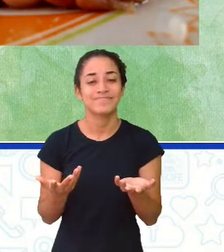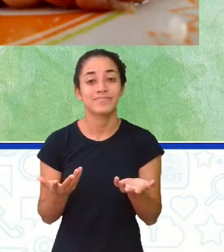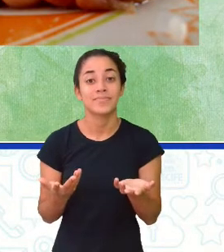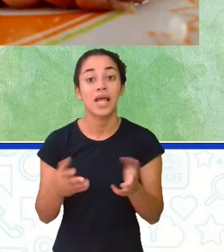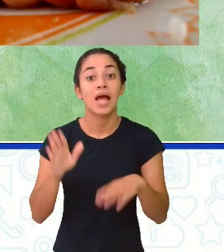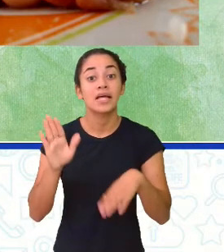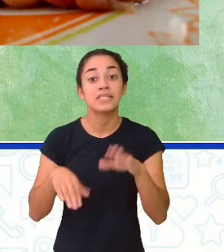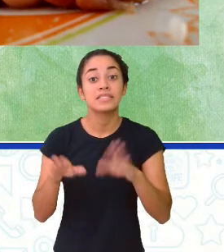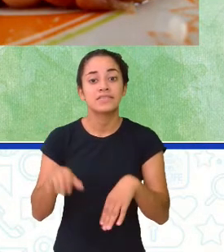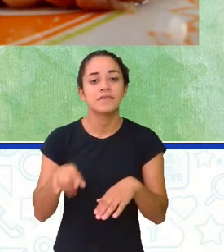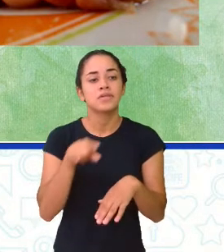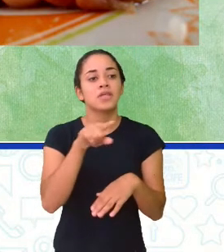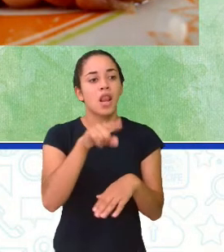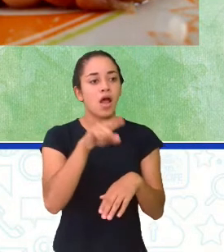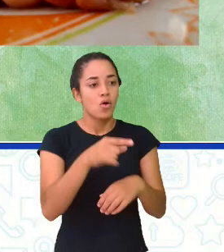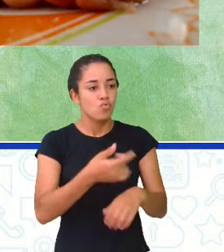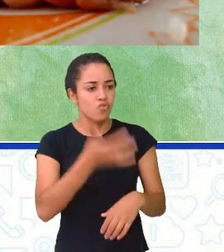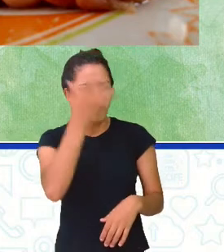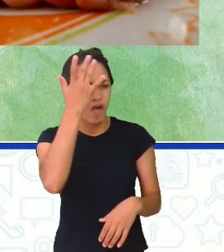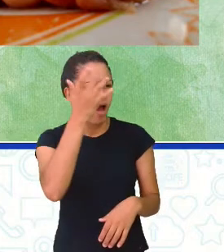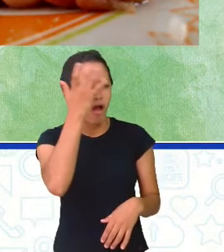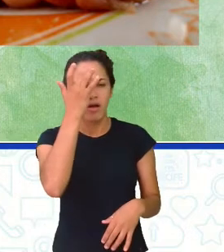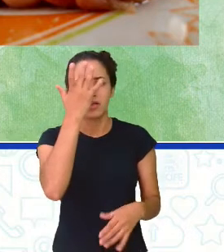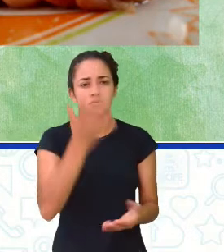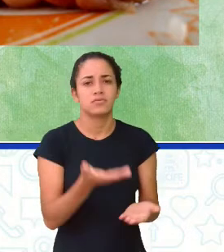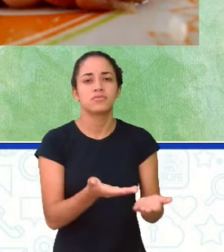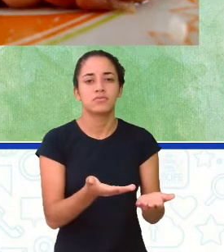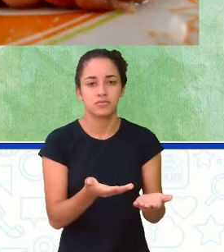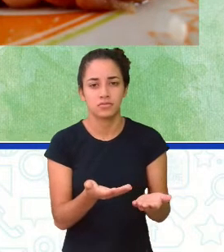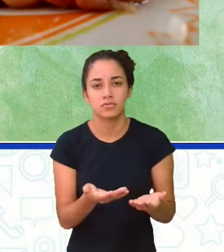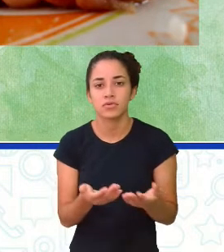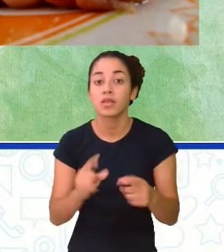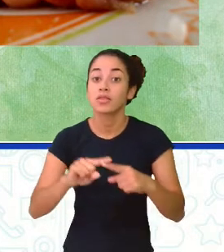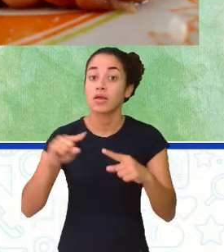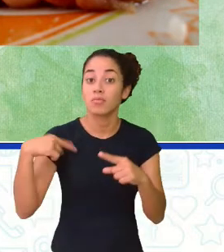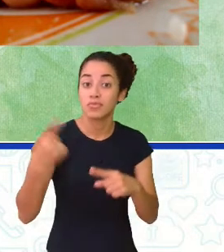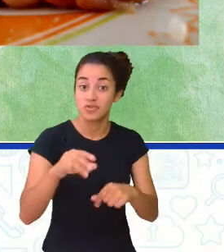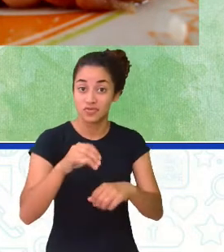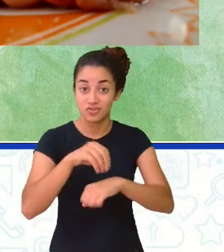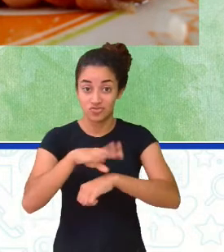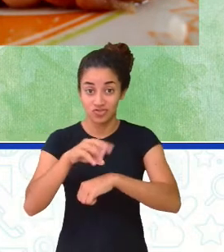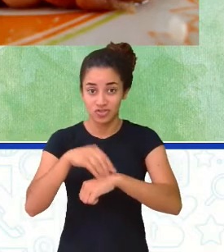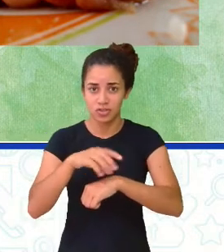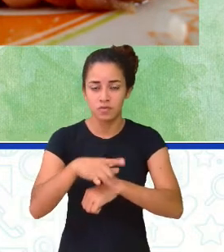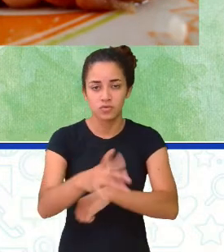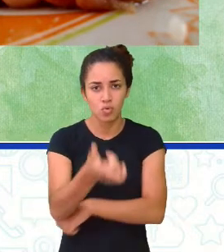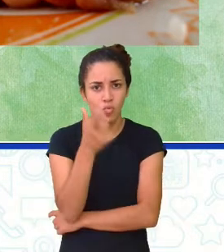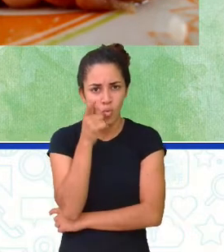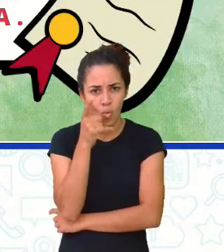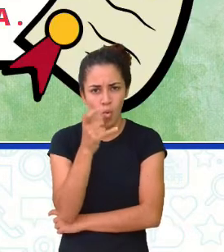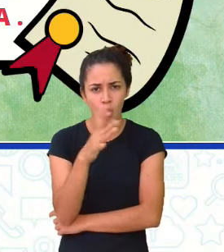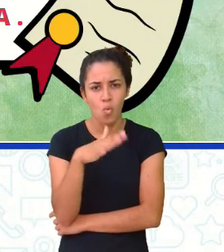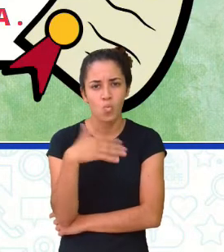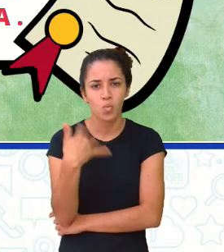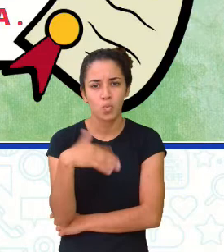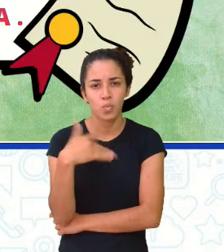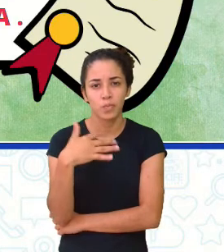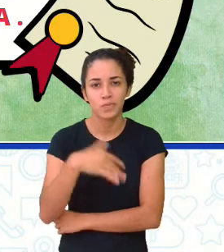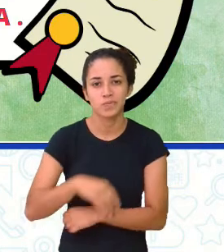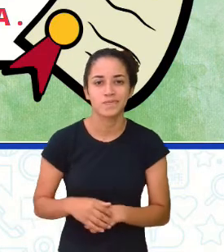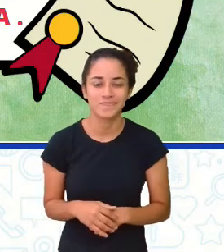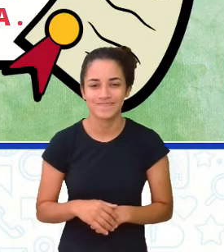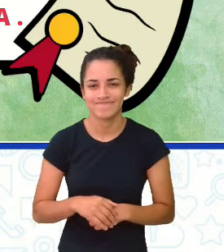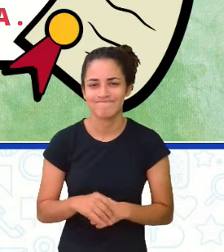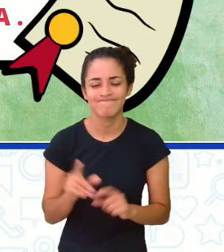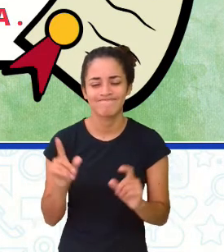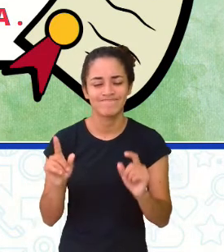sendo oferecido bem mais prático, não é? Depois eu vou ter algumas dicas aqui que vocês vão achar interessante da nutricionista, para a gente ver o